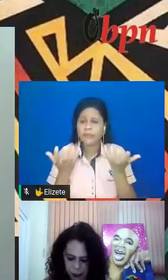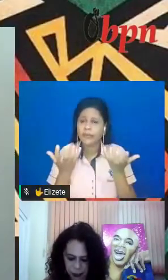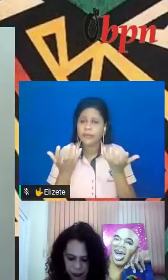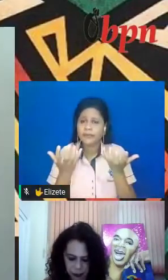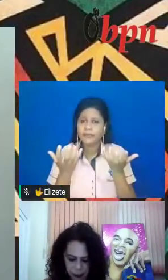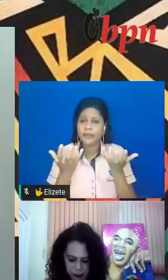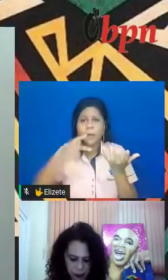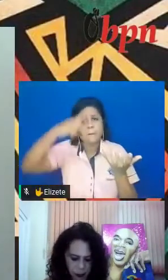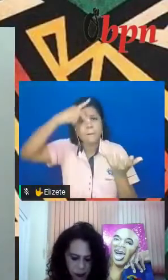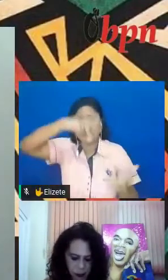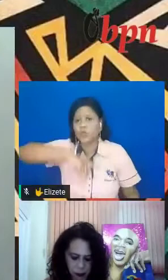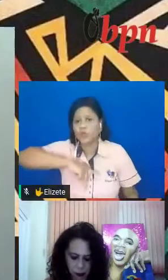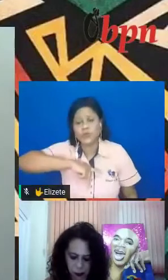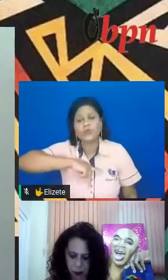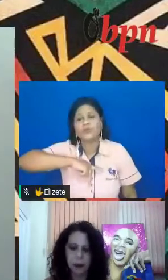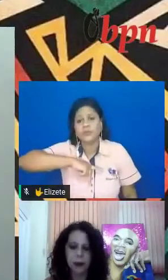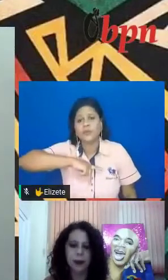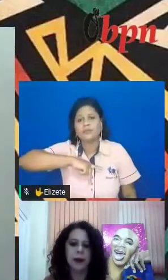pessoal